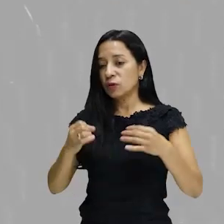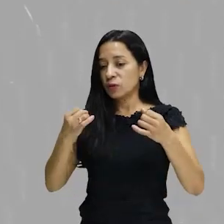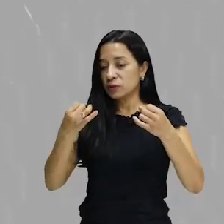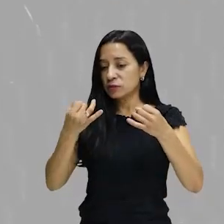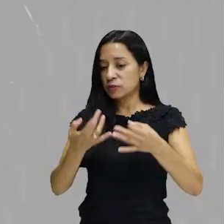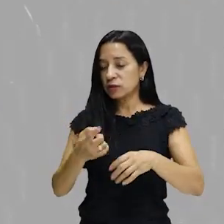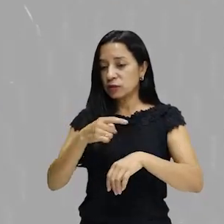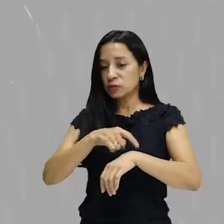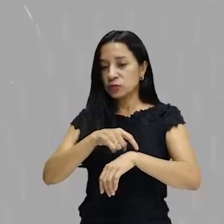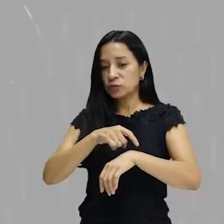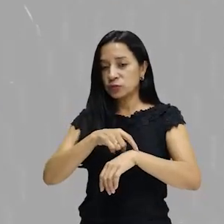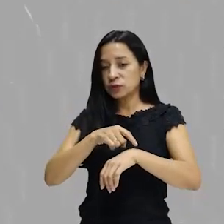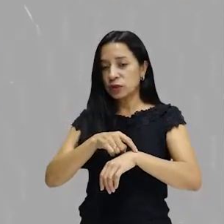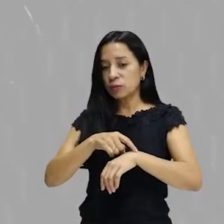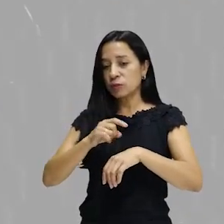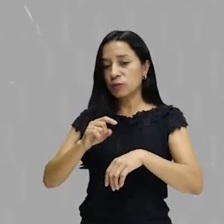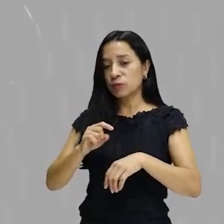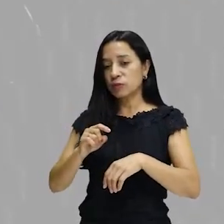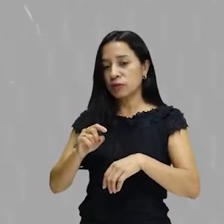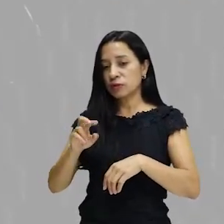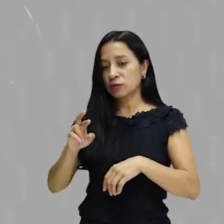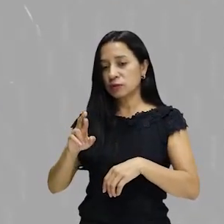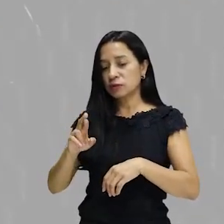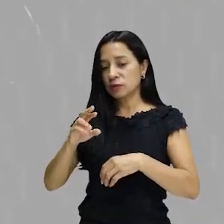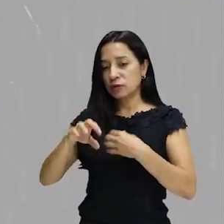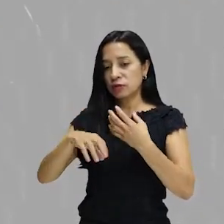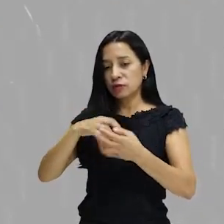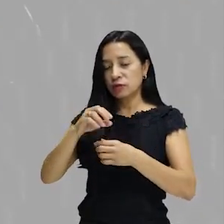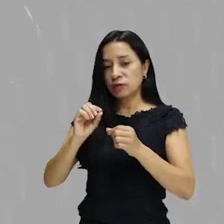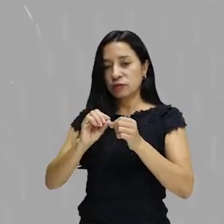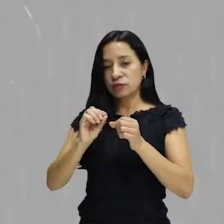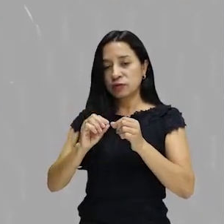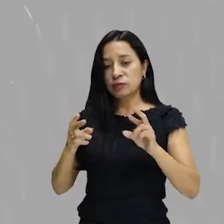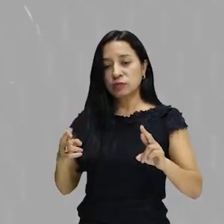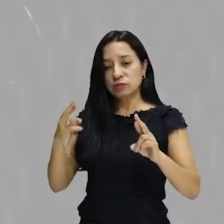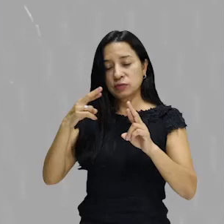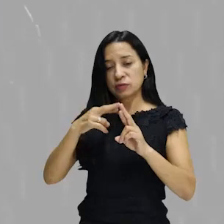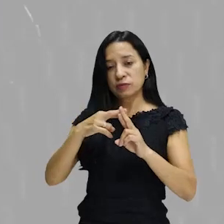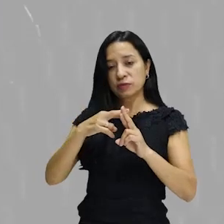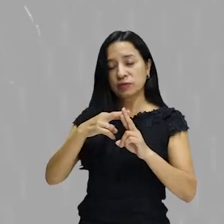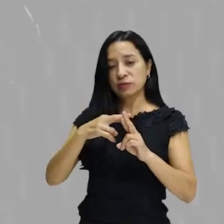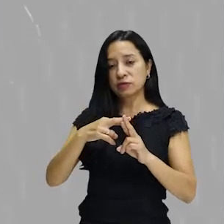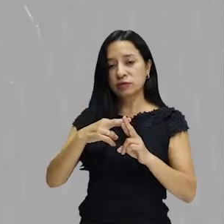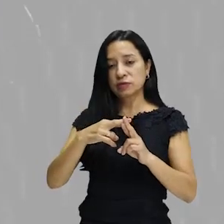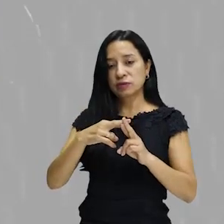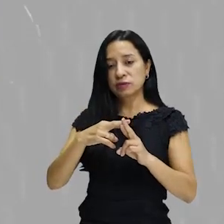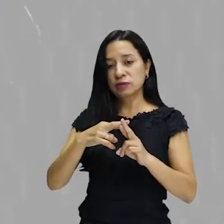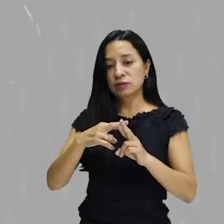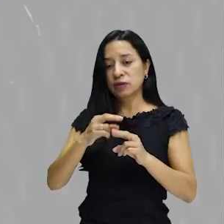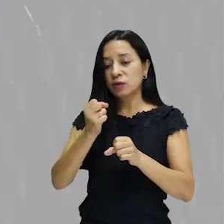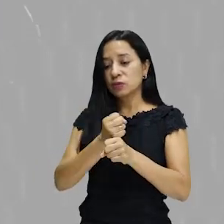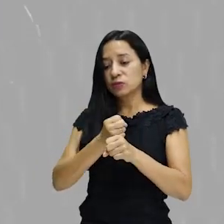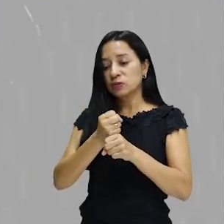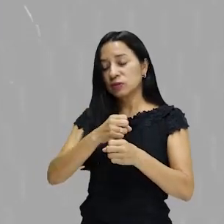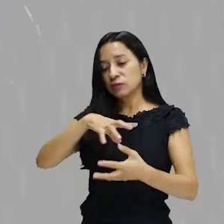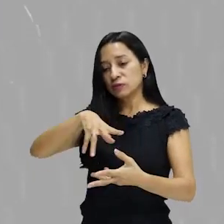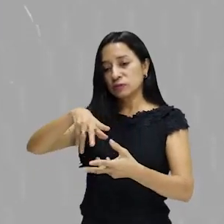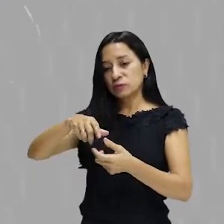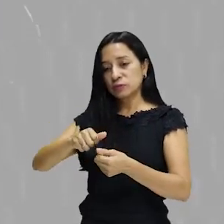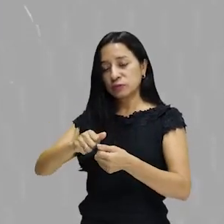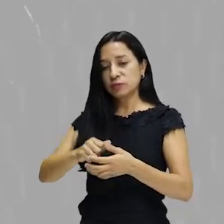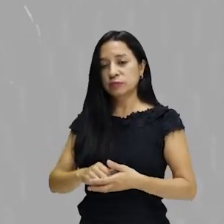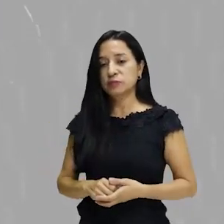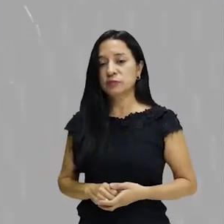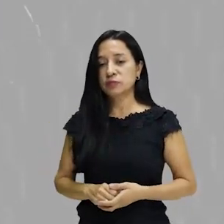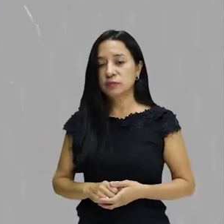do tempo de revolução, nós fazemos uma referência aos anos terrestres, tá ok?